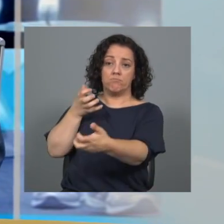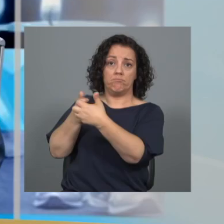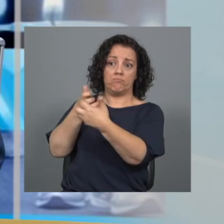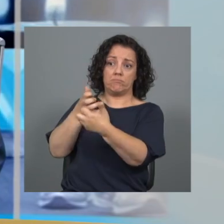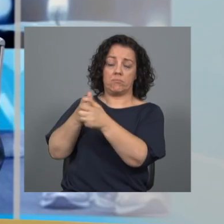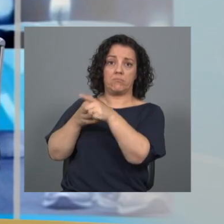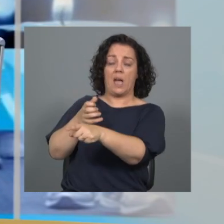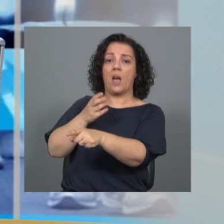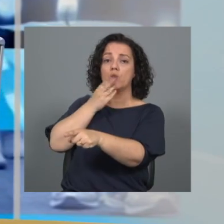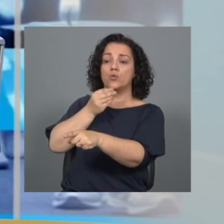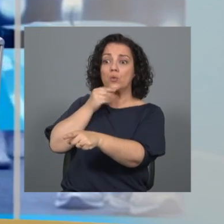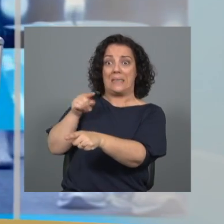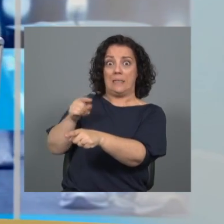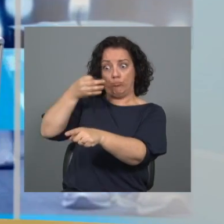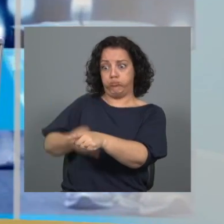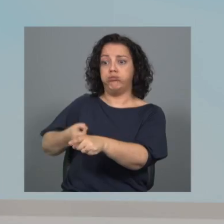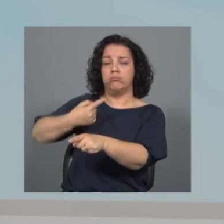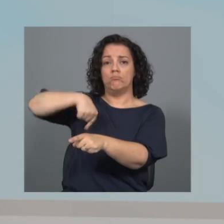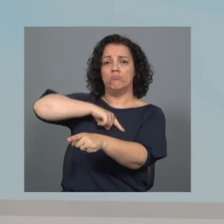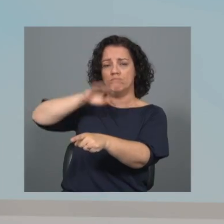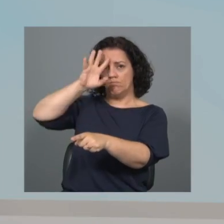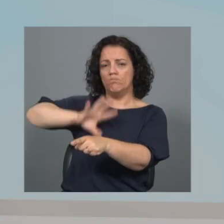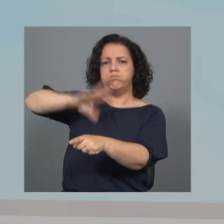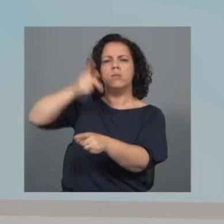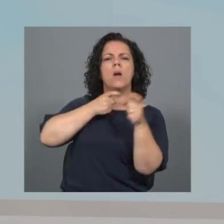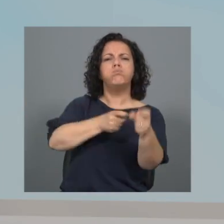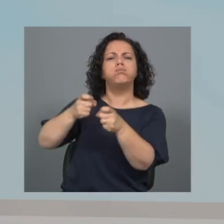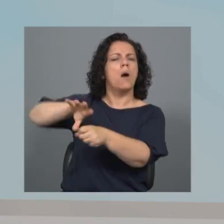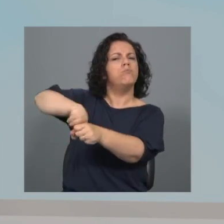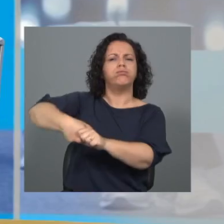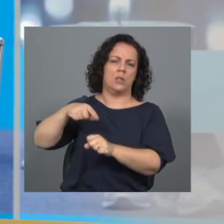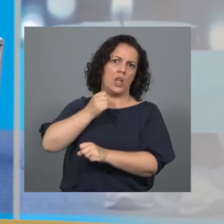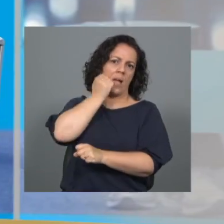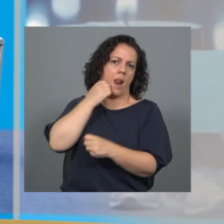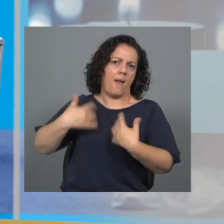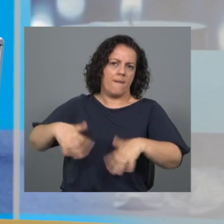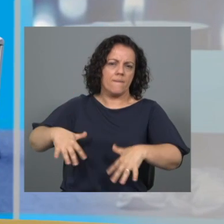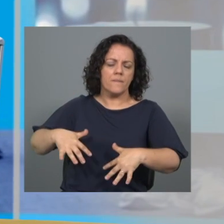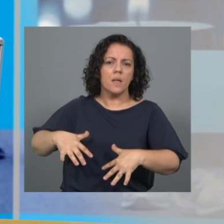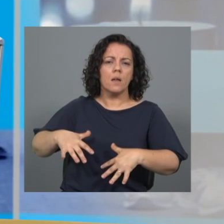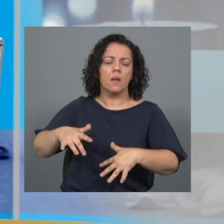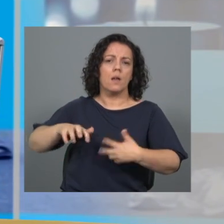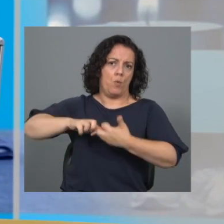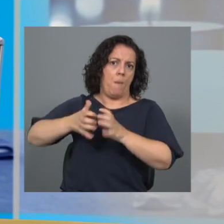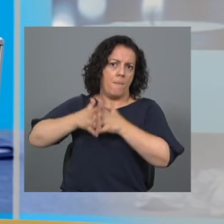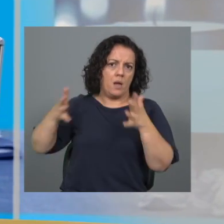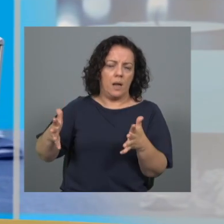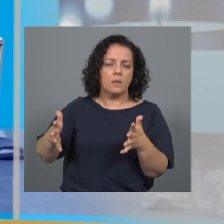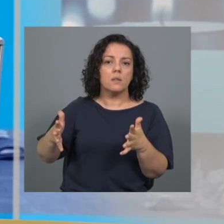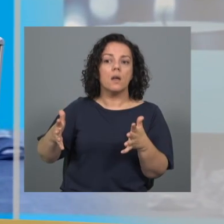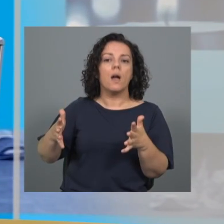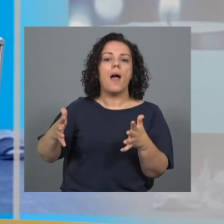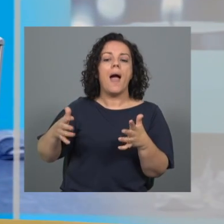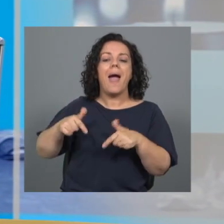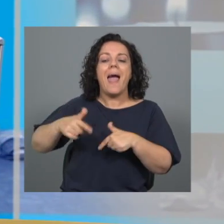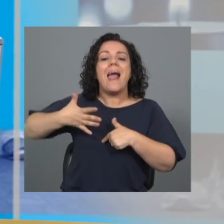terrorista, é um grupo fundamentalista islâmico, é um grave problema, e procura, quer dizer, a sua